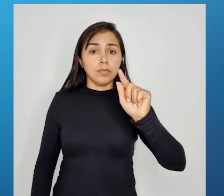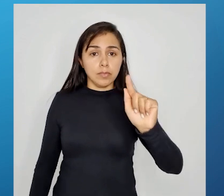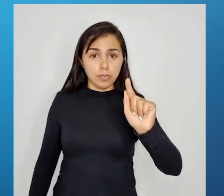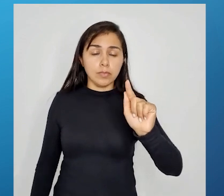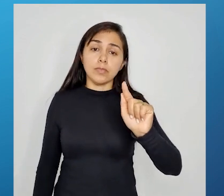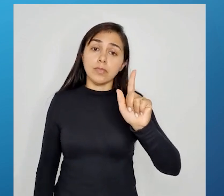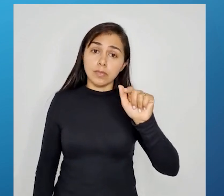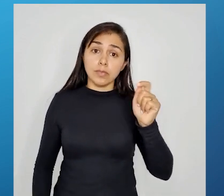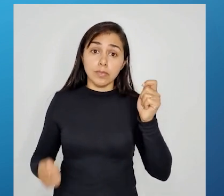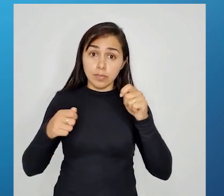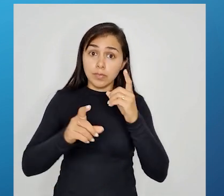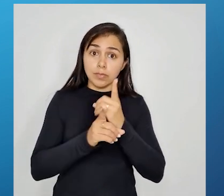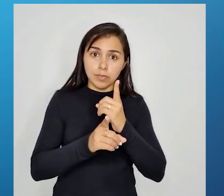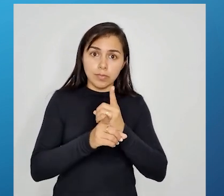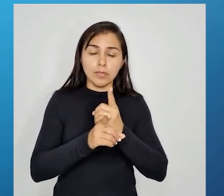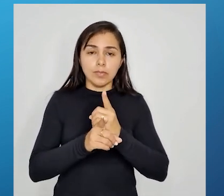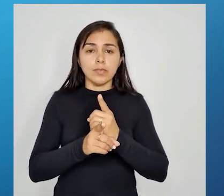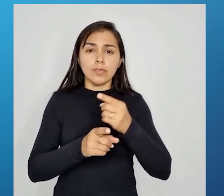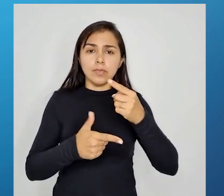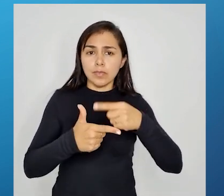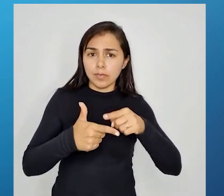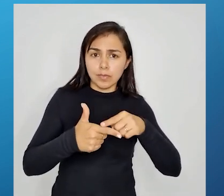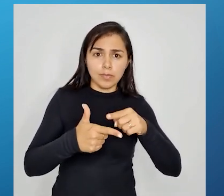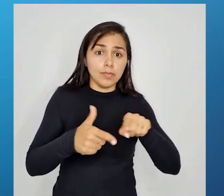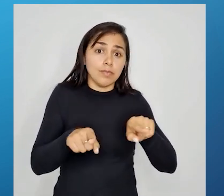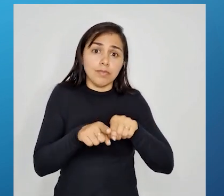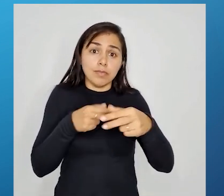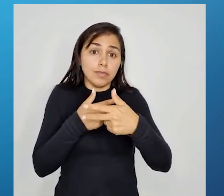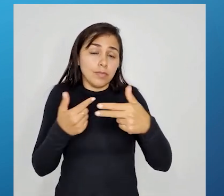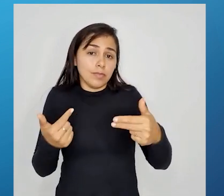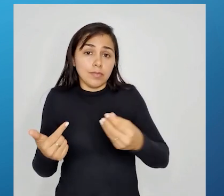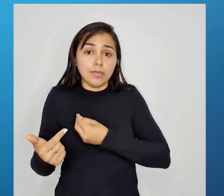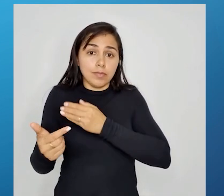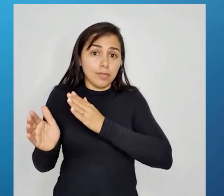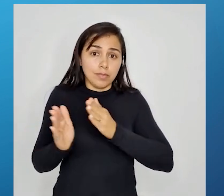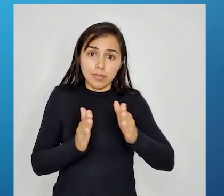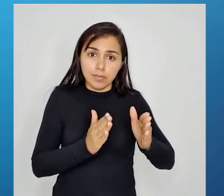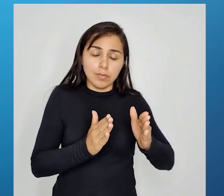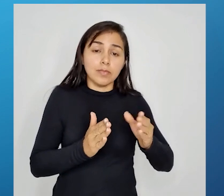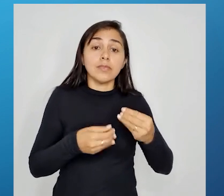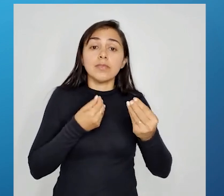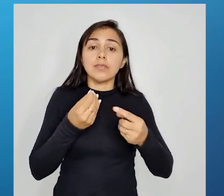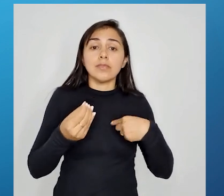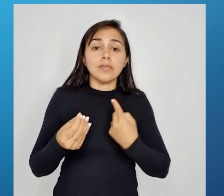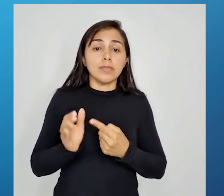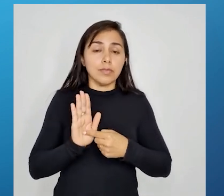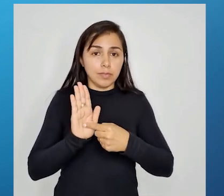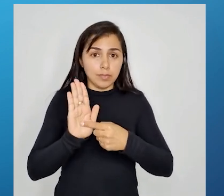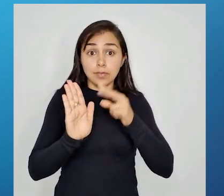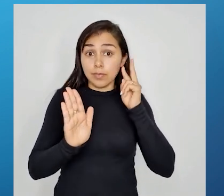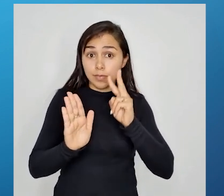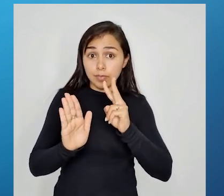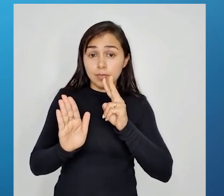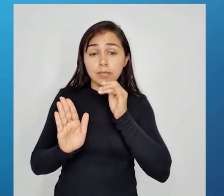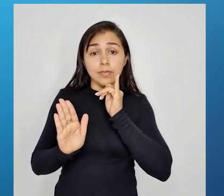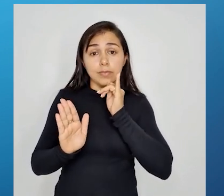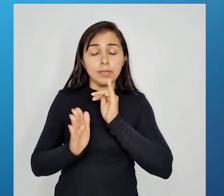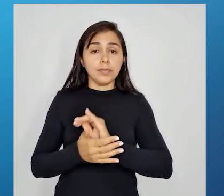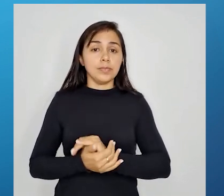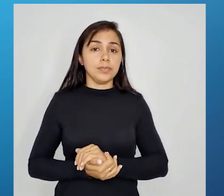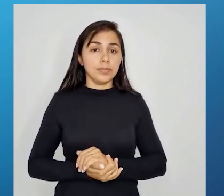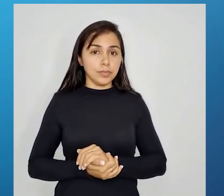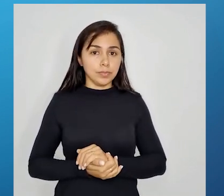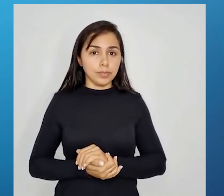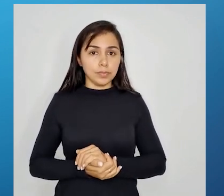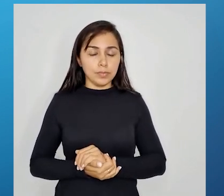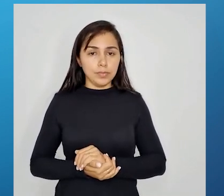em problemas e até em situações do nosso cotidiano, como que a gente vai apresentar a seguir. Olha só o nosso problema